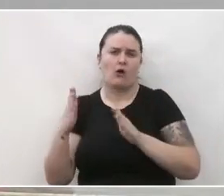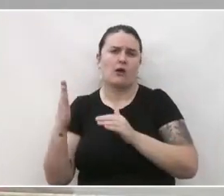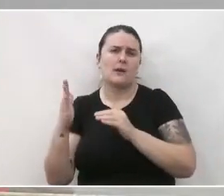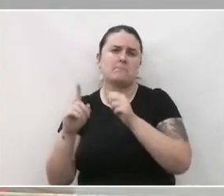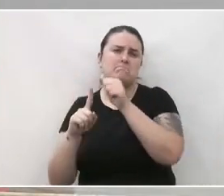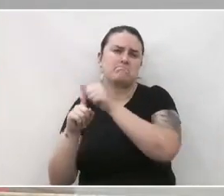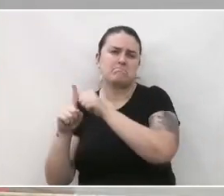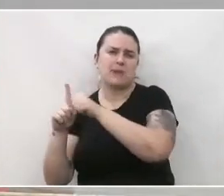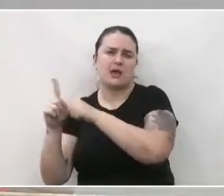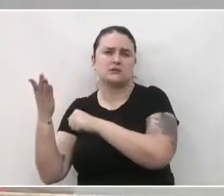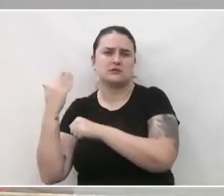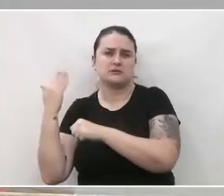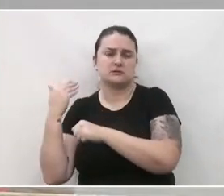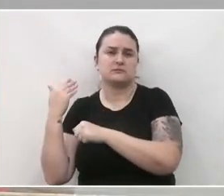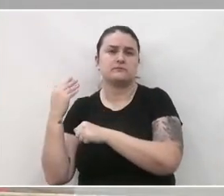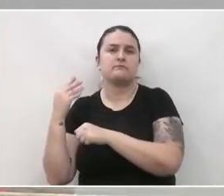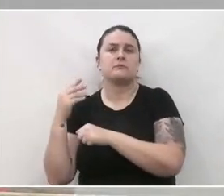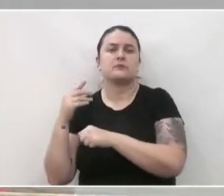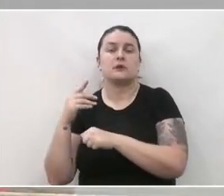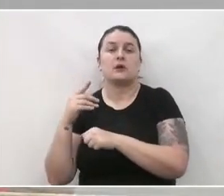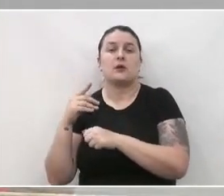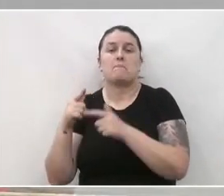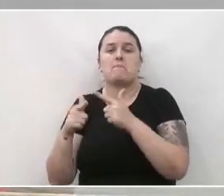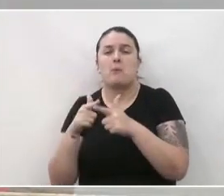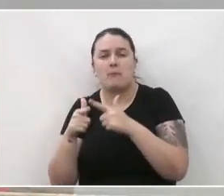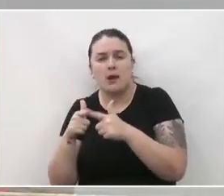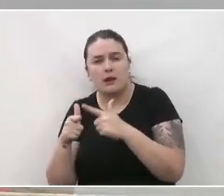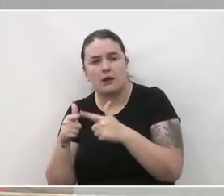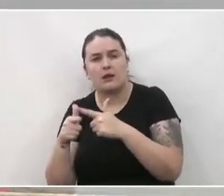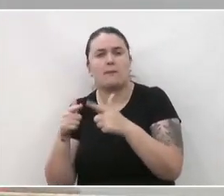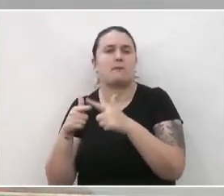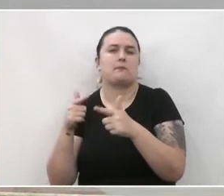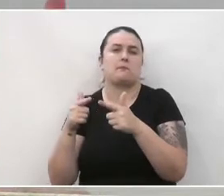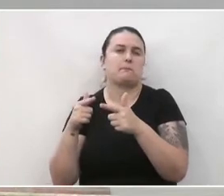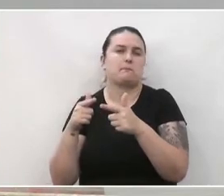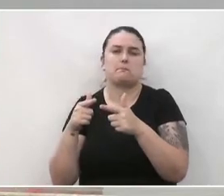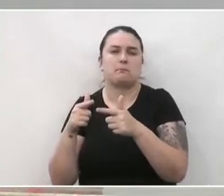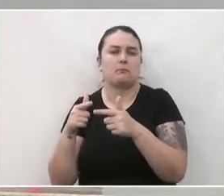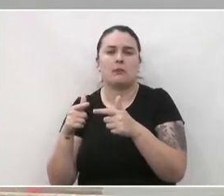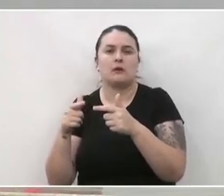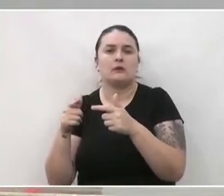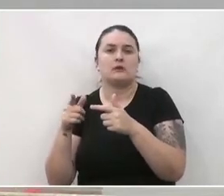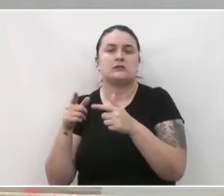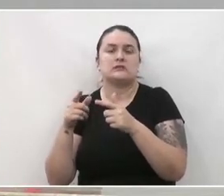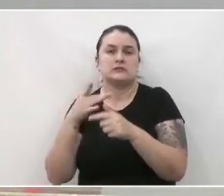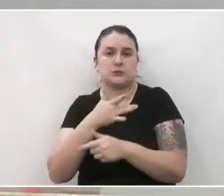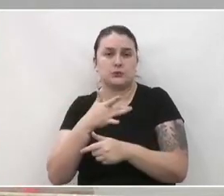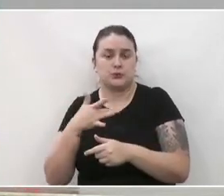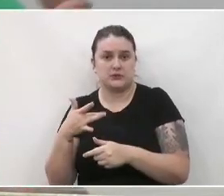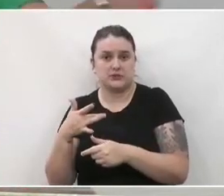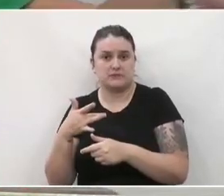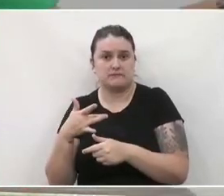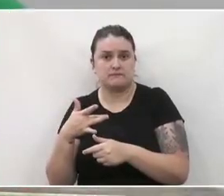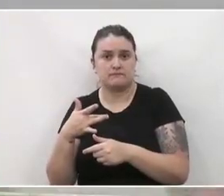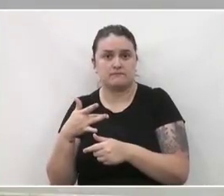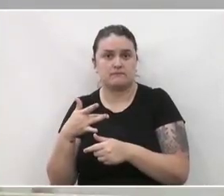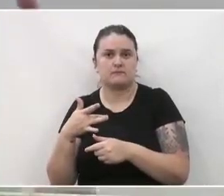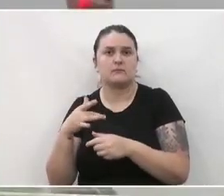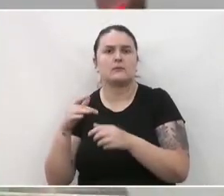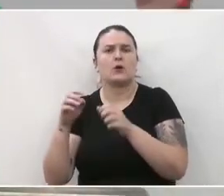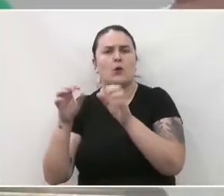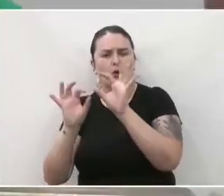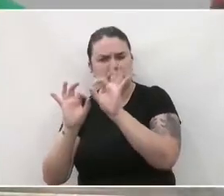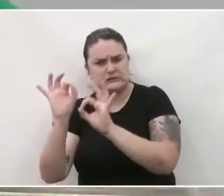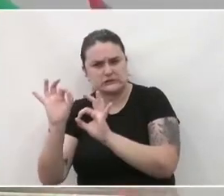meses, eles estavam numa situação extremamente calamitosa lá, e se